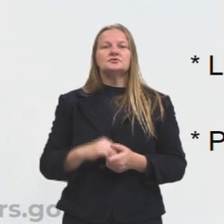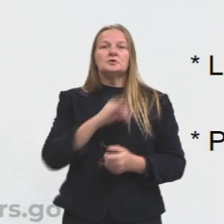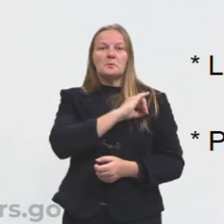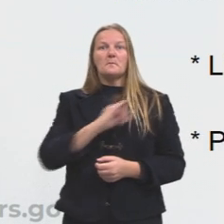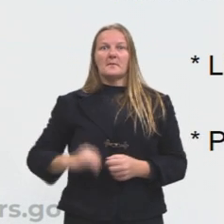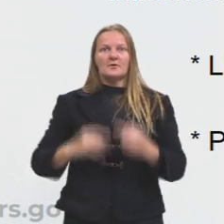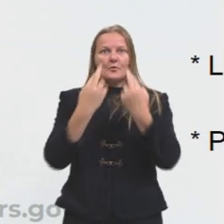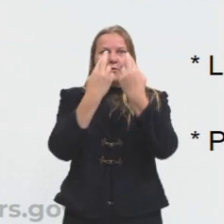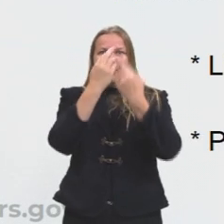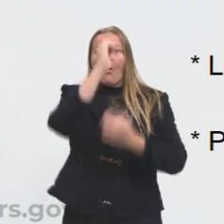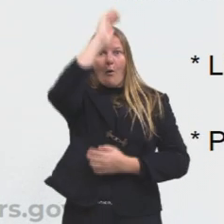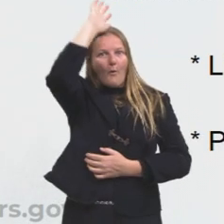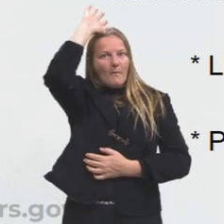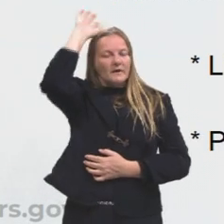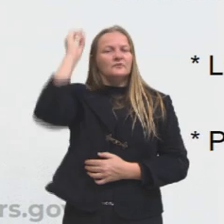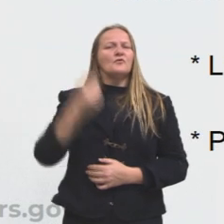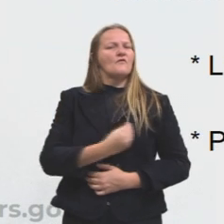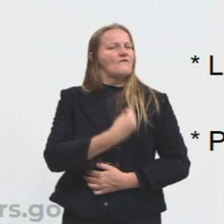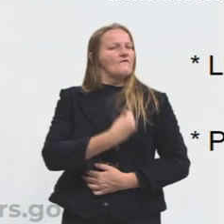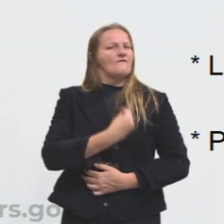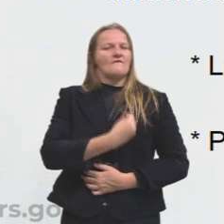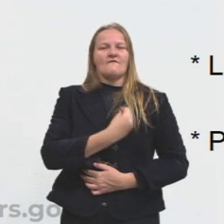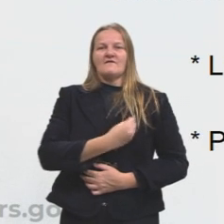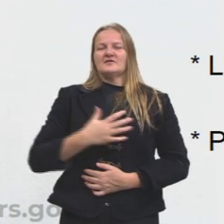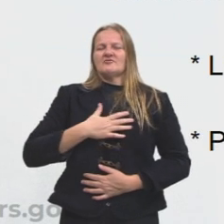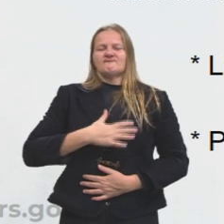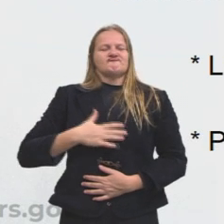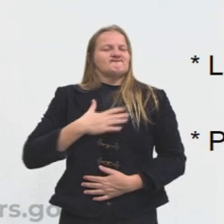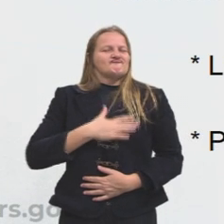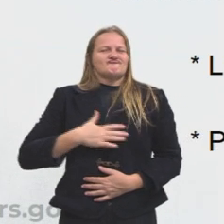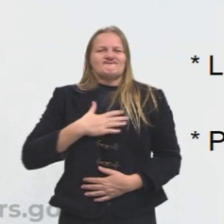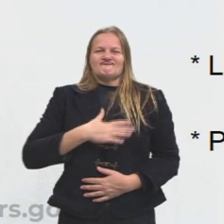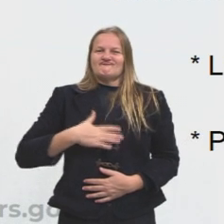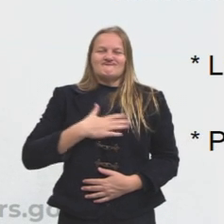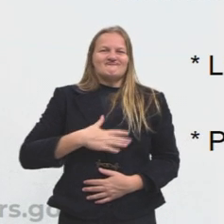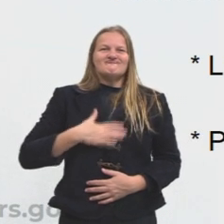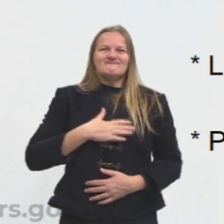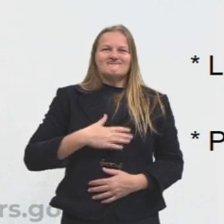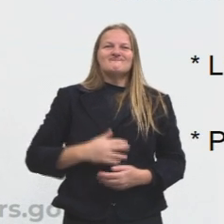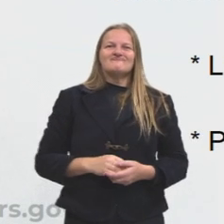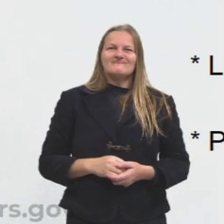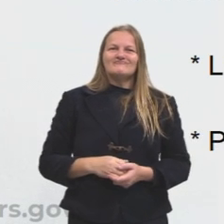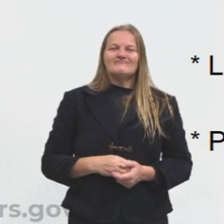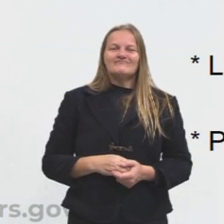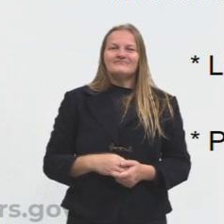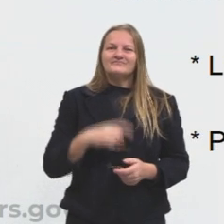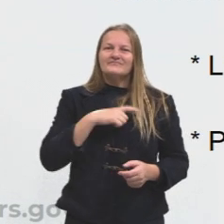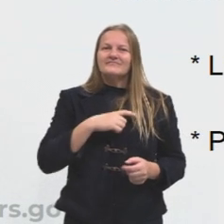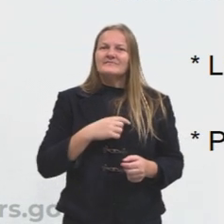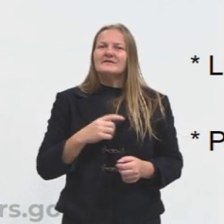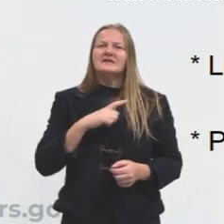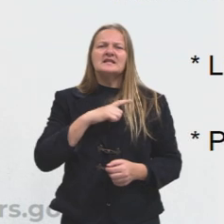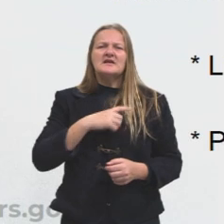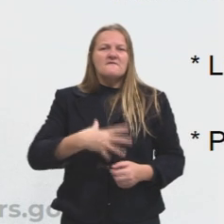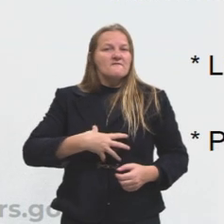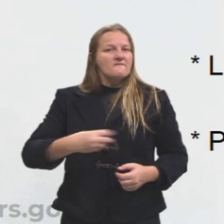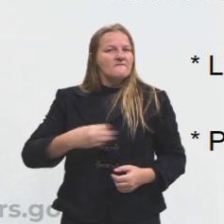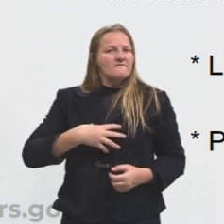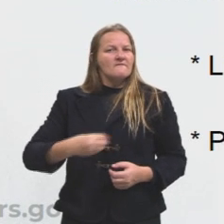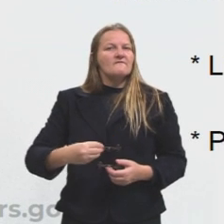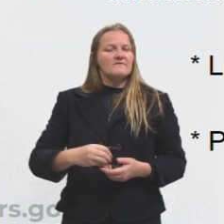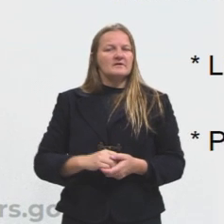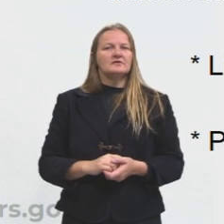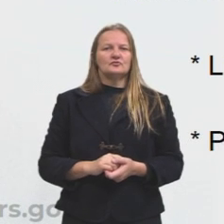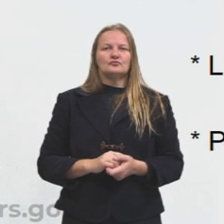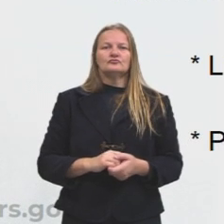Romano ele tem uma vida de muitos Prazeres né ele tem uma vida a inclusive ele tem um filho Adeodato